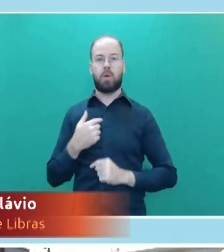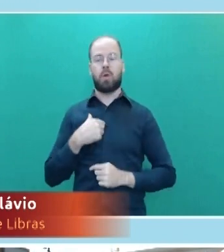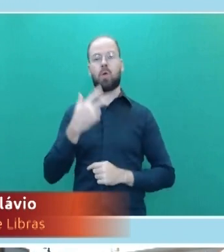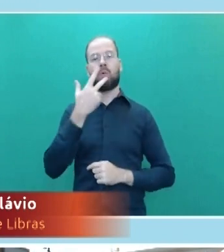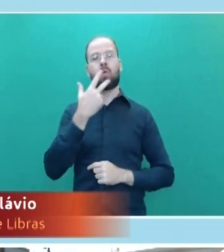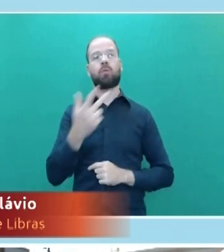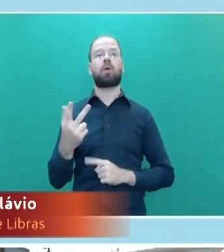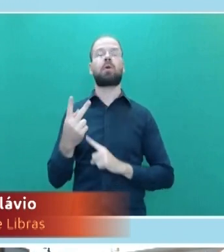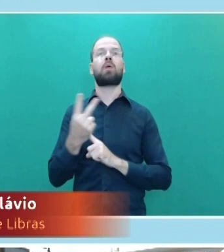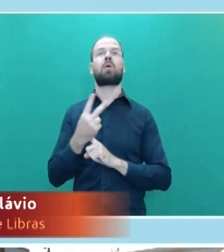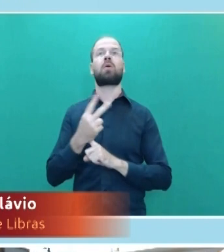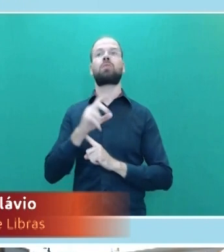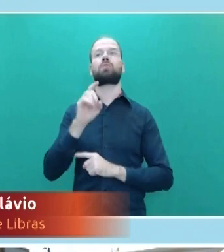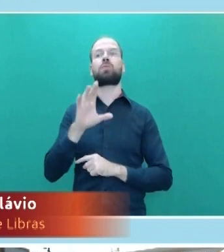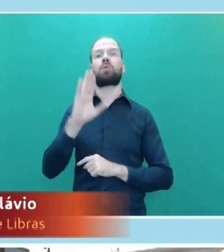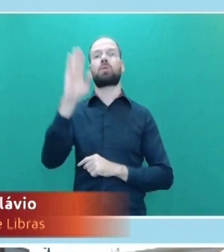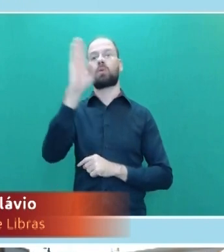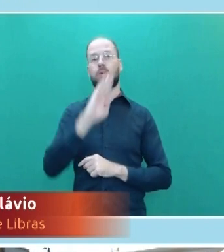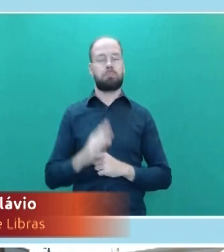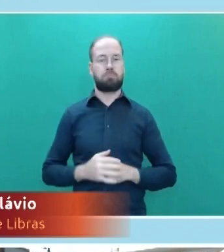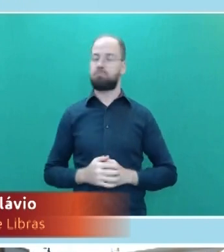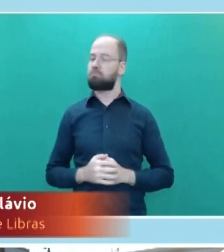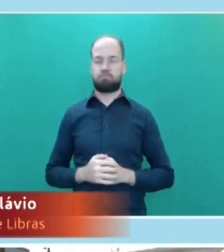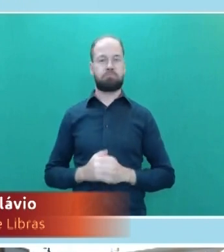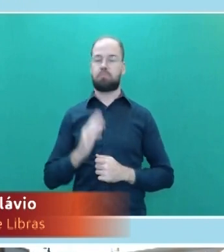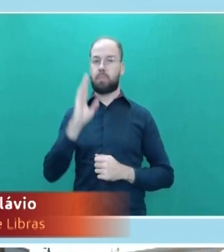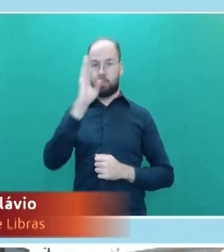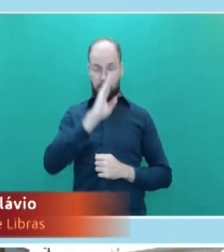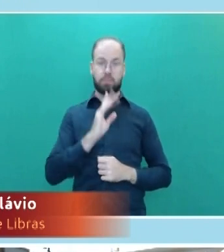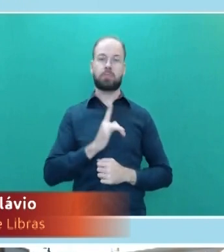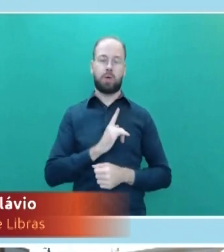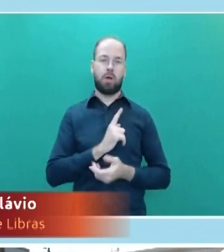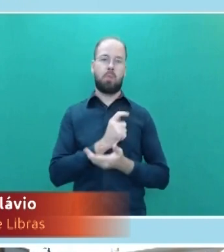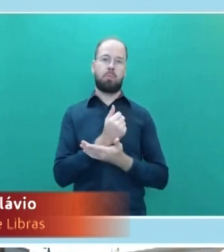proteção apenas nacional, né? O Brasil tem inúmeros